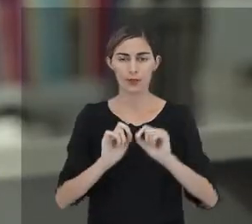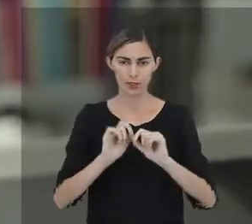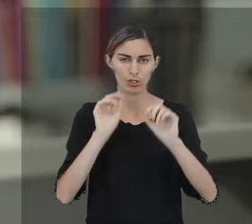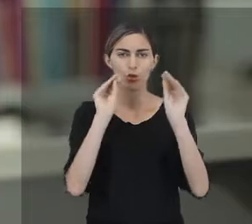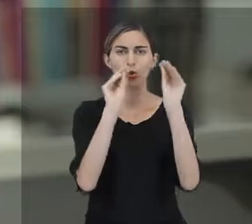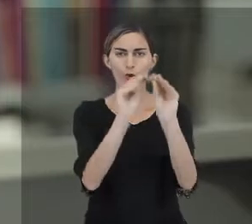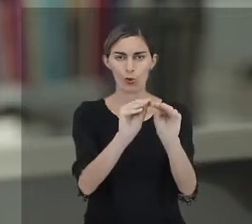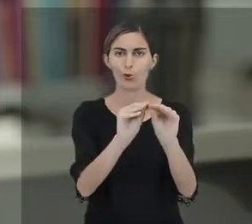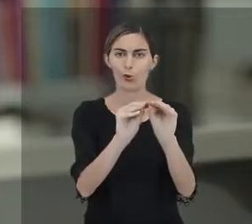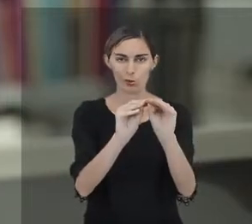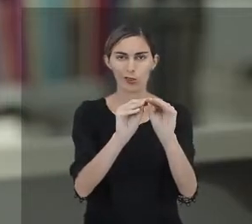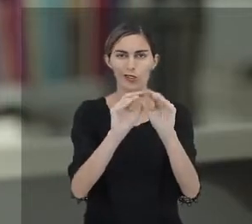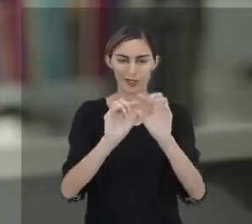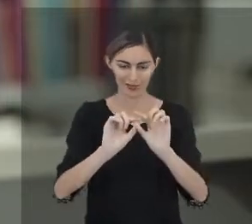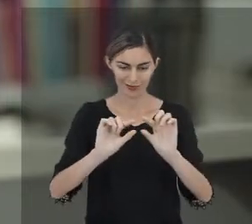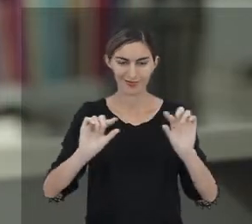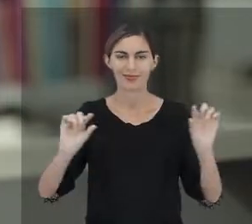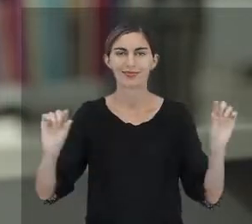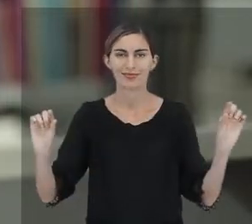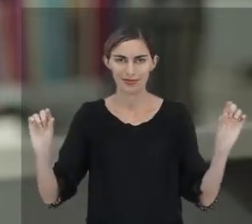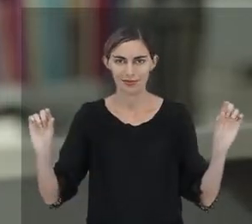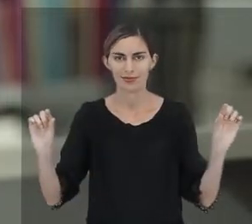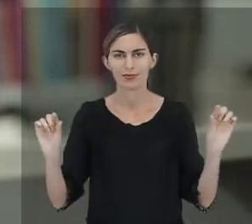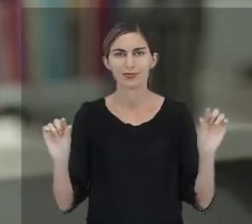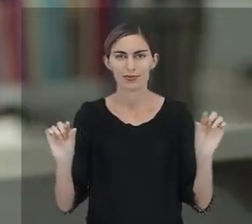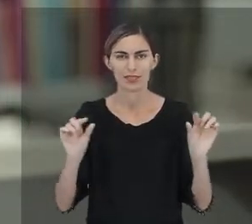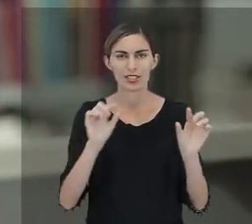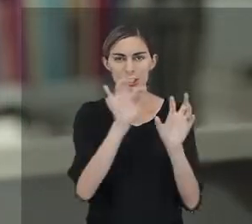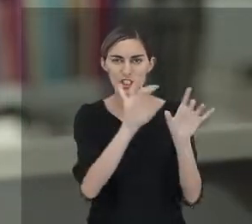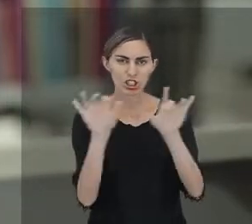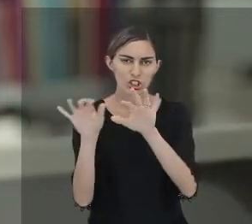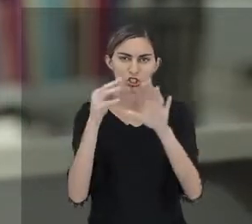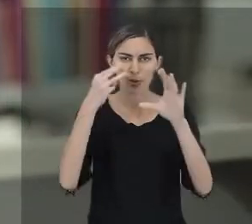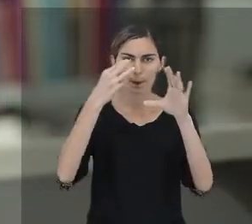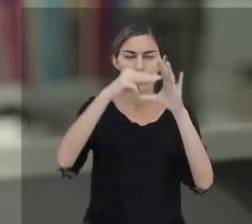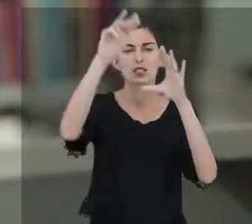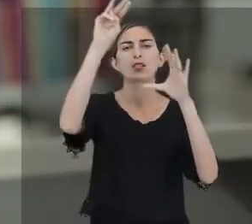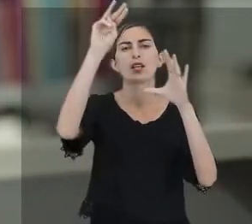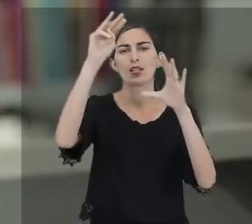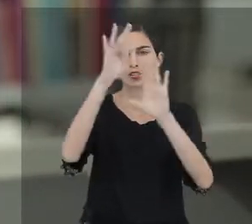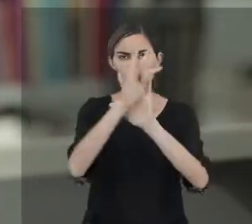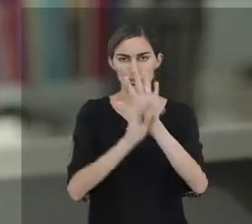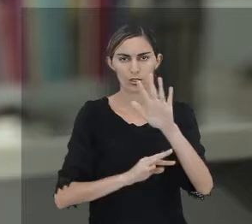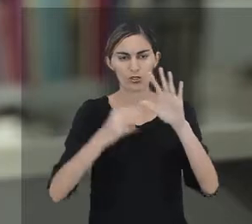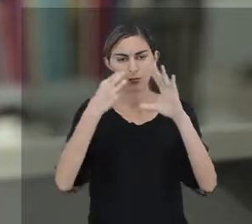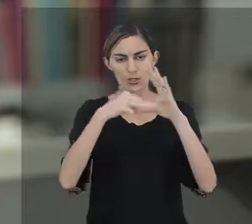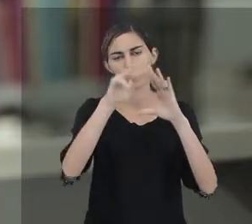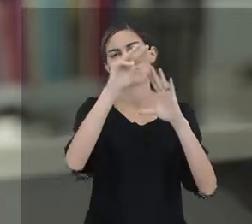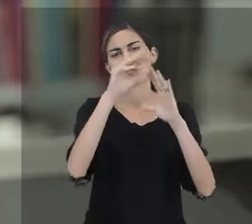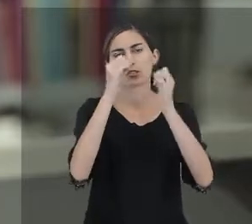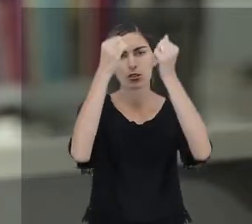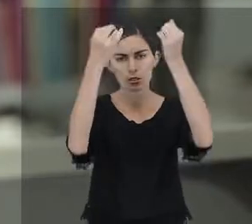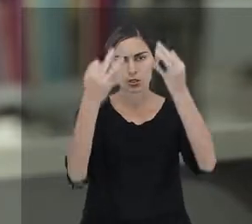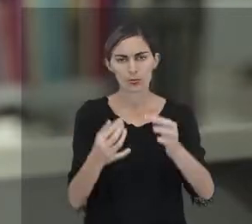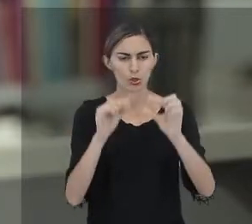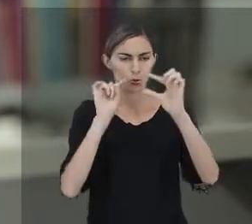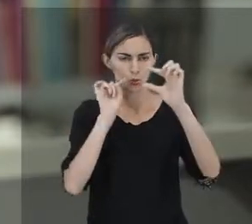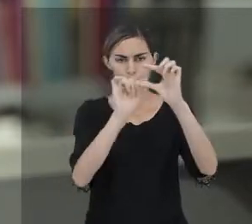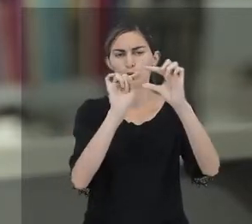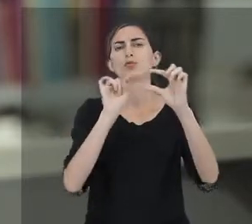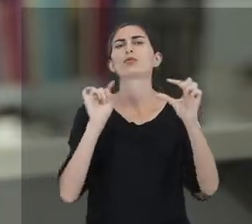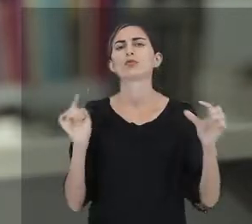você coloca essa linhazinha aqui e digita a sua mensagem de texto dizendo que o botão